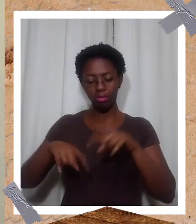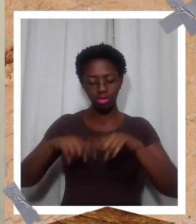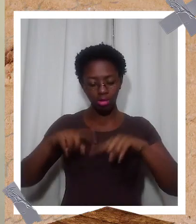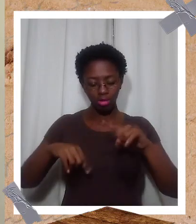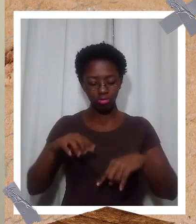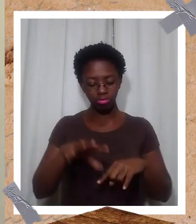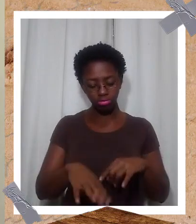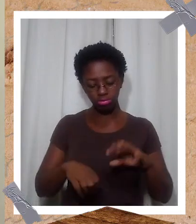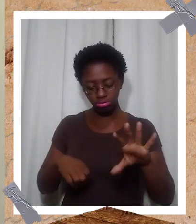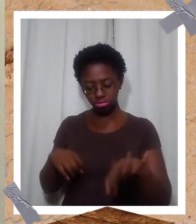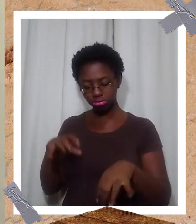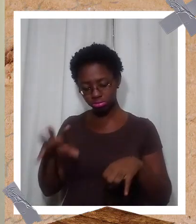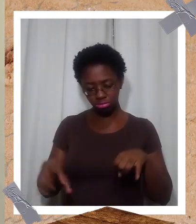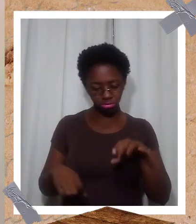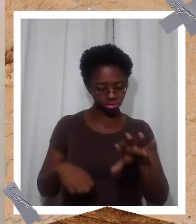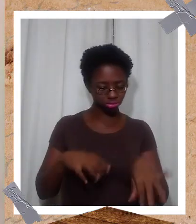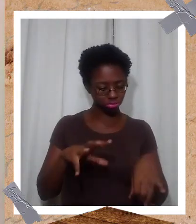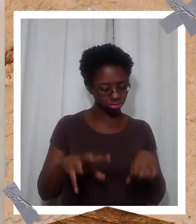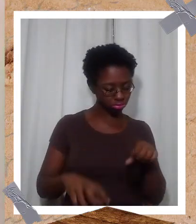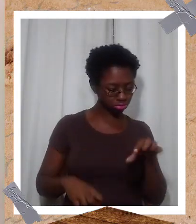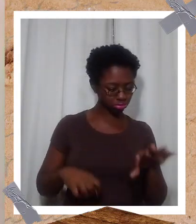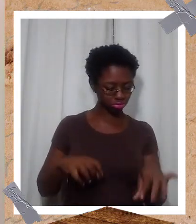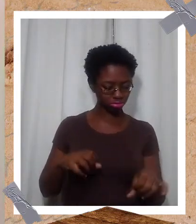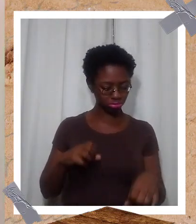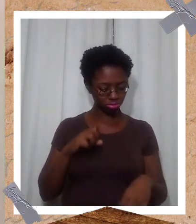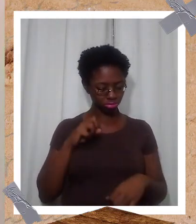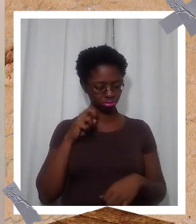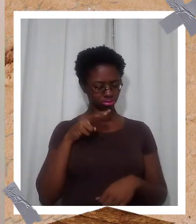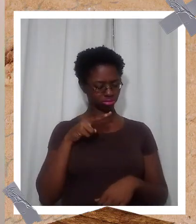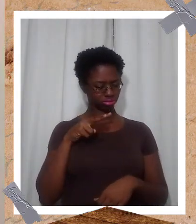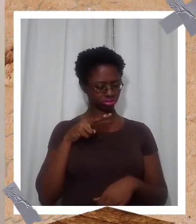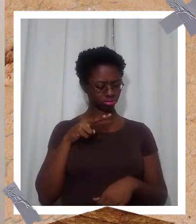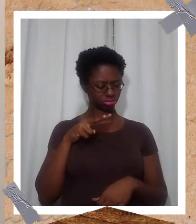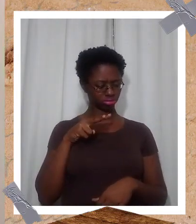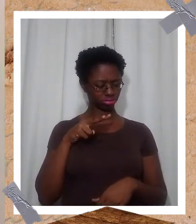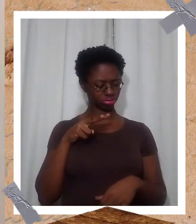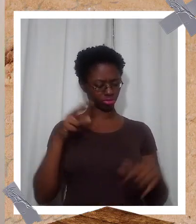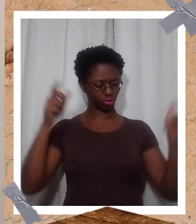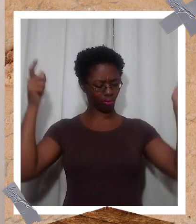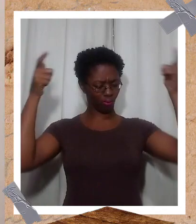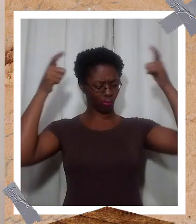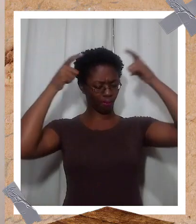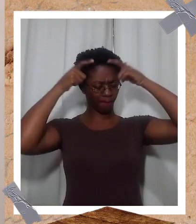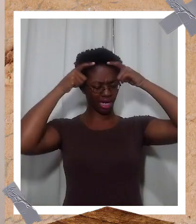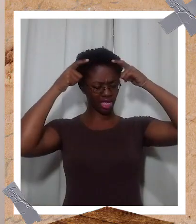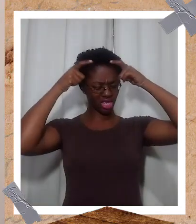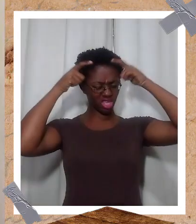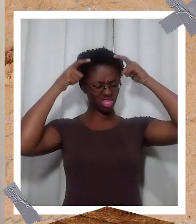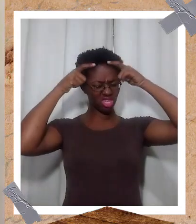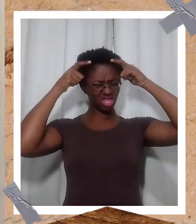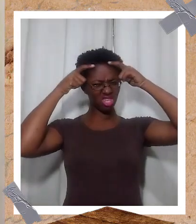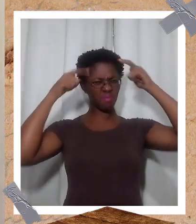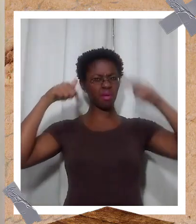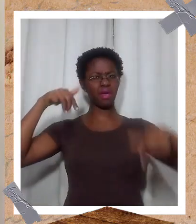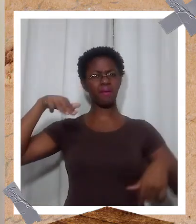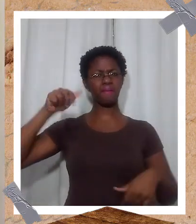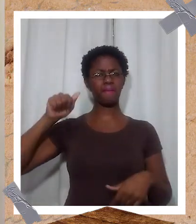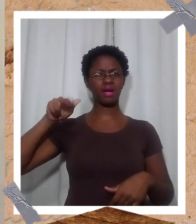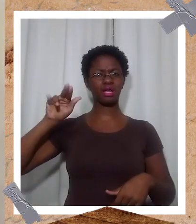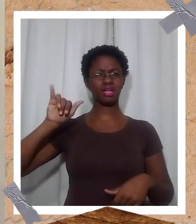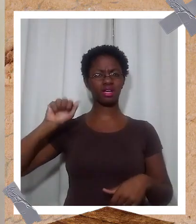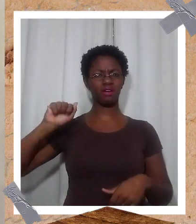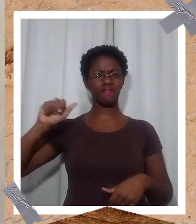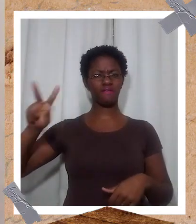meu material, jogar dentro da big bag, eu me deparei com o Princípio de Maquiavel. E a primeira coisa que me veio na